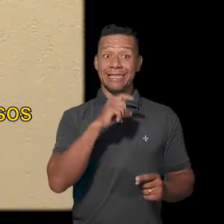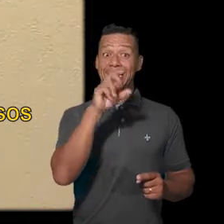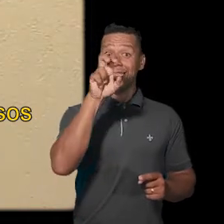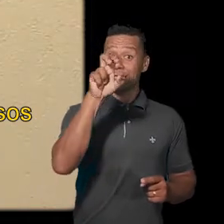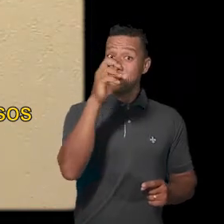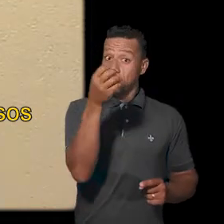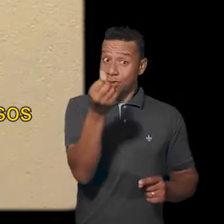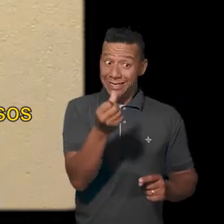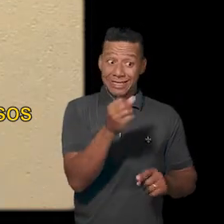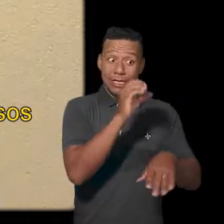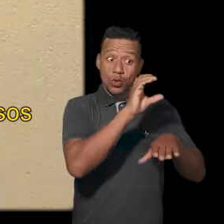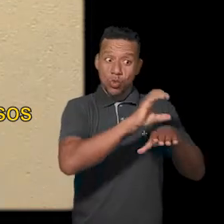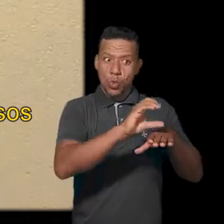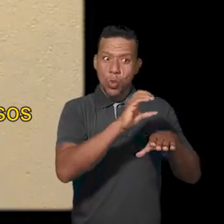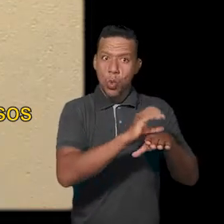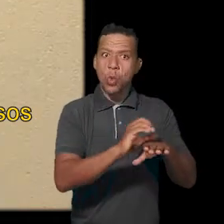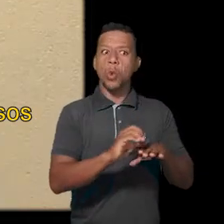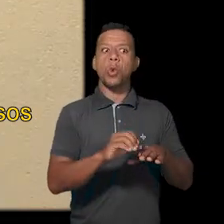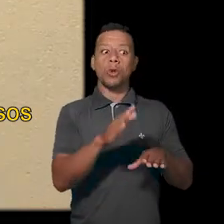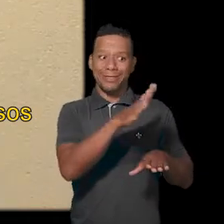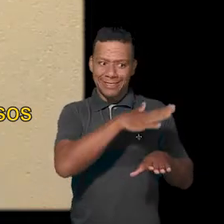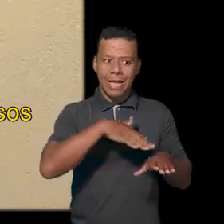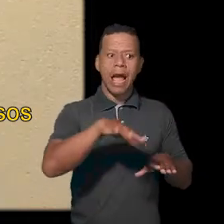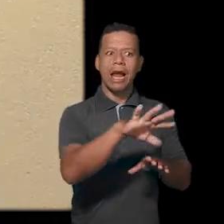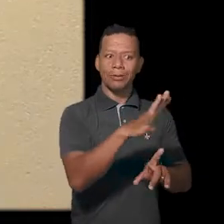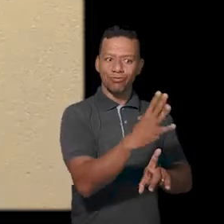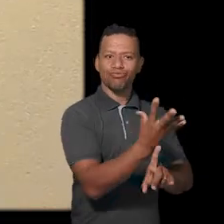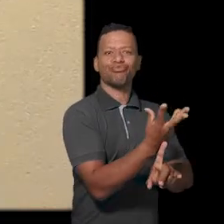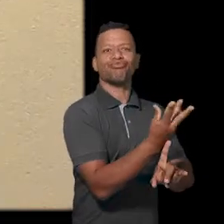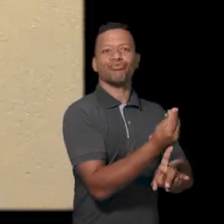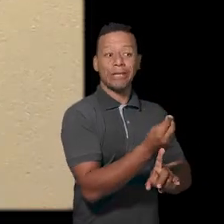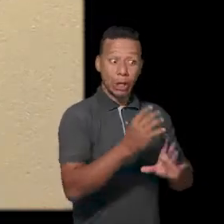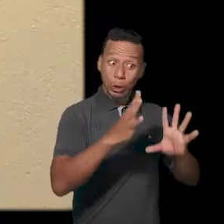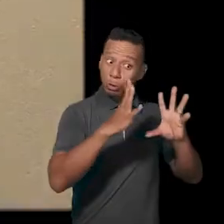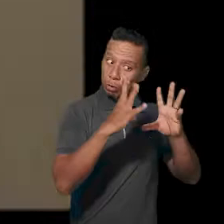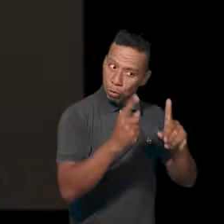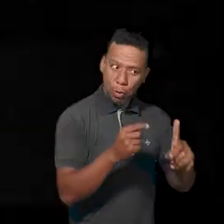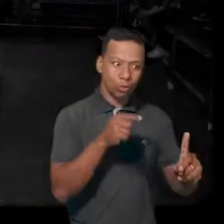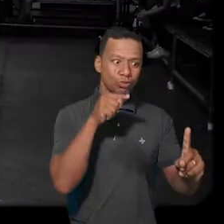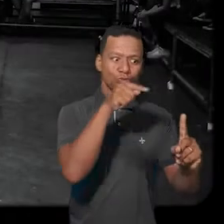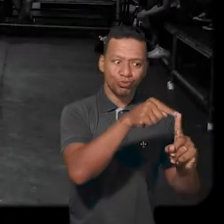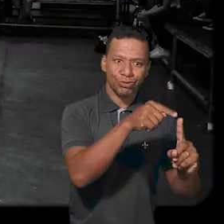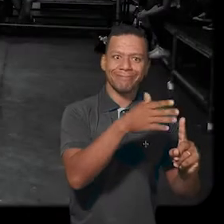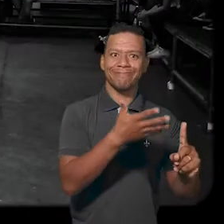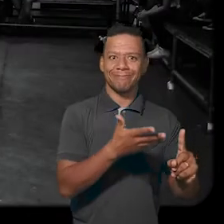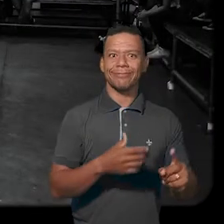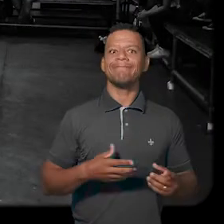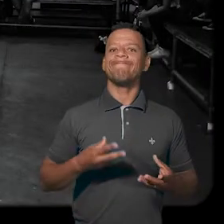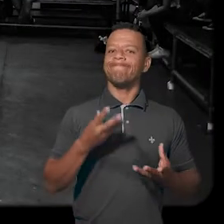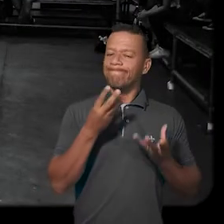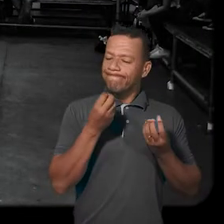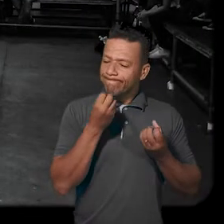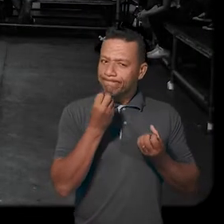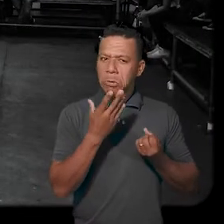e 56 cursos voltados para a arte, todos voltados para a arte. Então, era uma